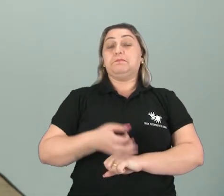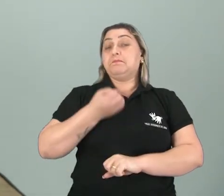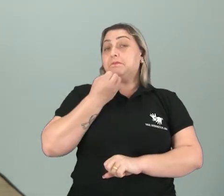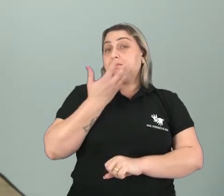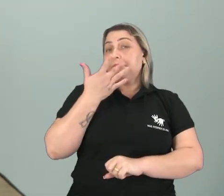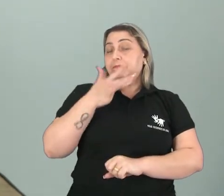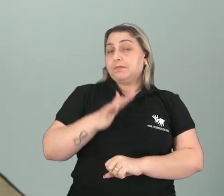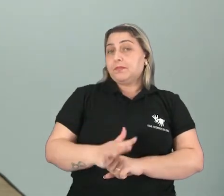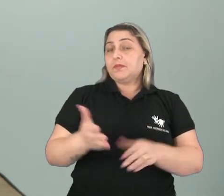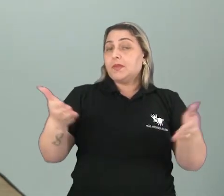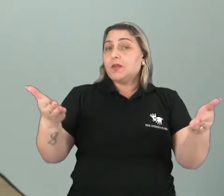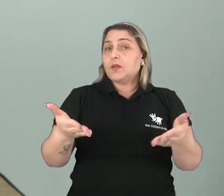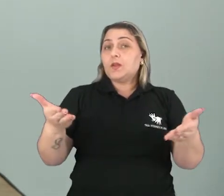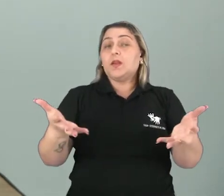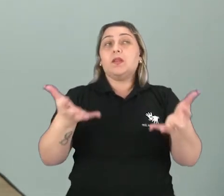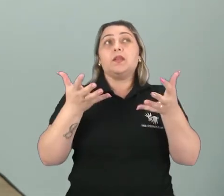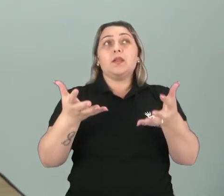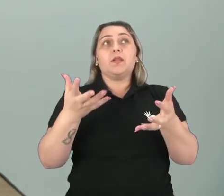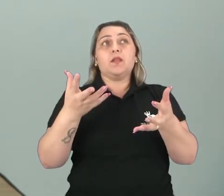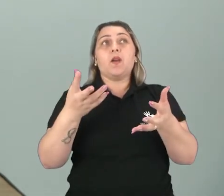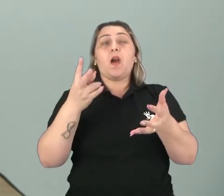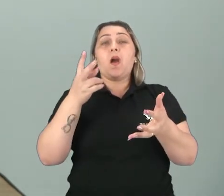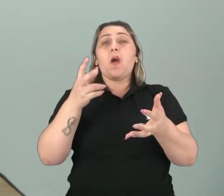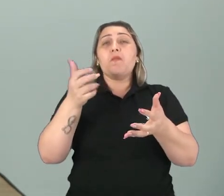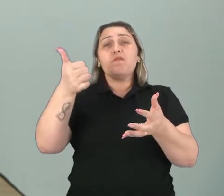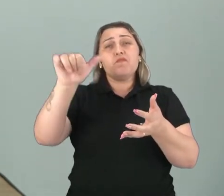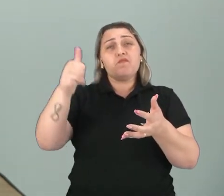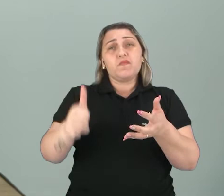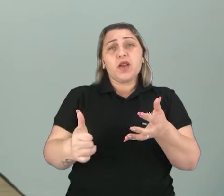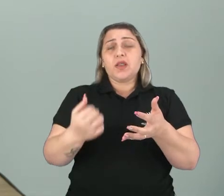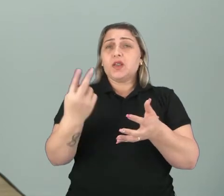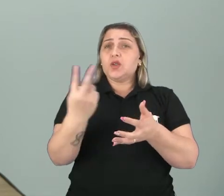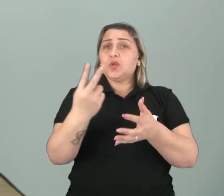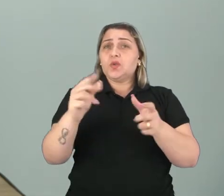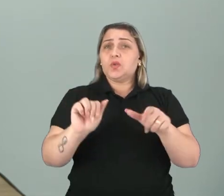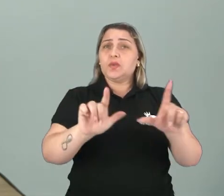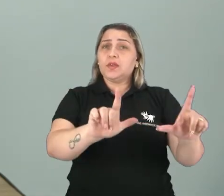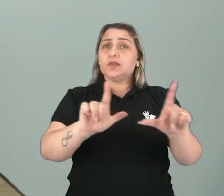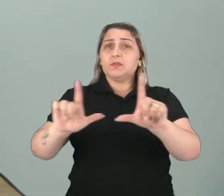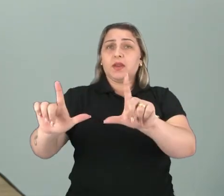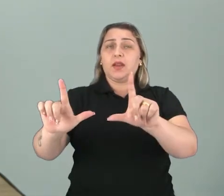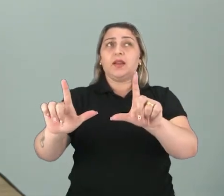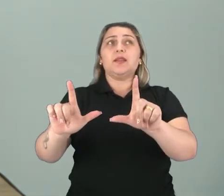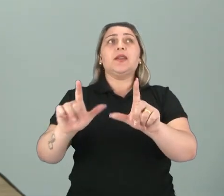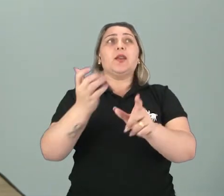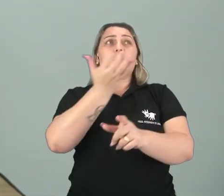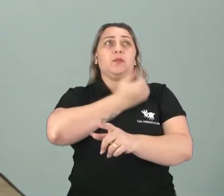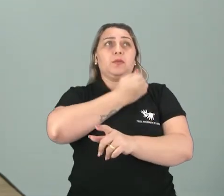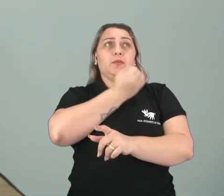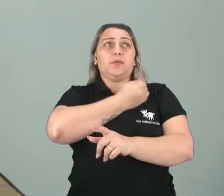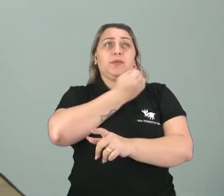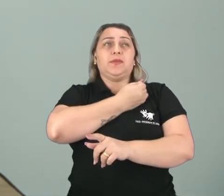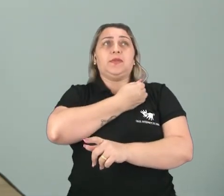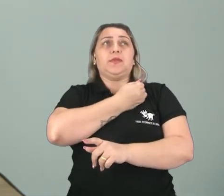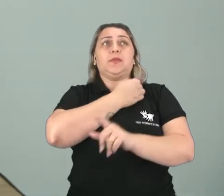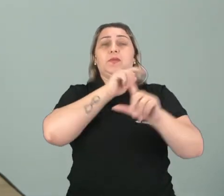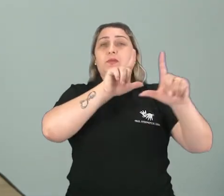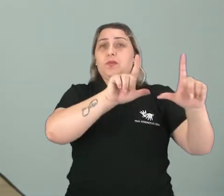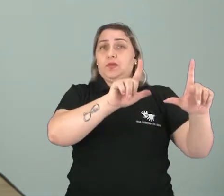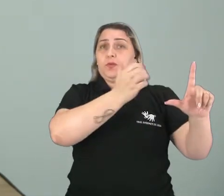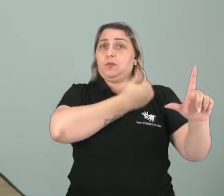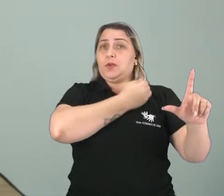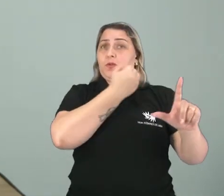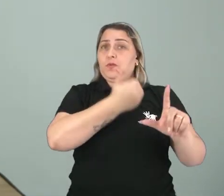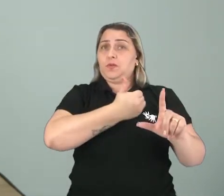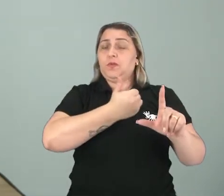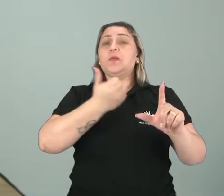Bom, crianças, agora eu quero que vocês analisem comigo essas duas placas. Olha só, eu enumerei elas. Aqui temos a placa número